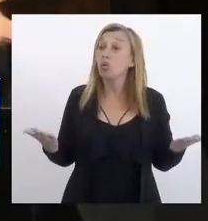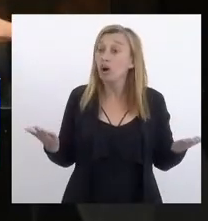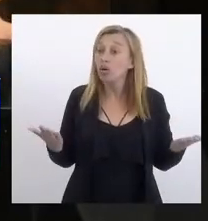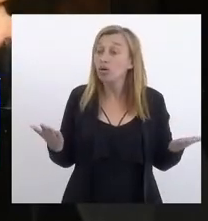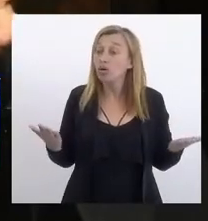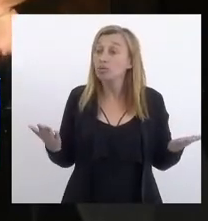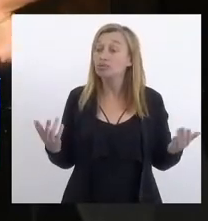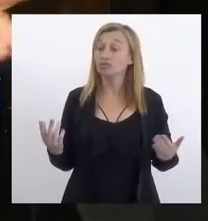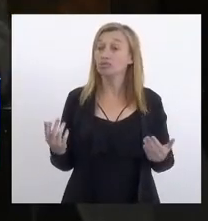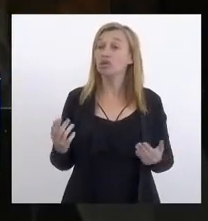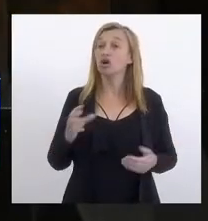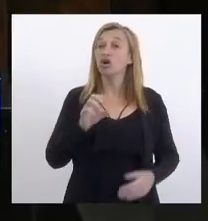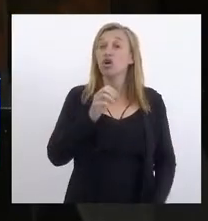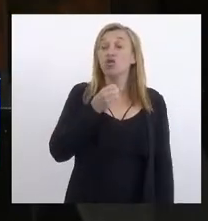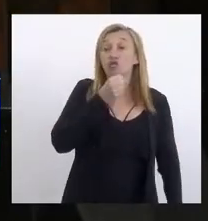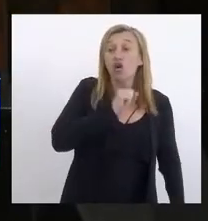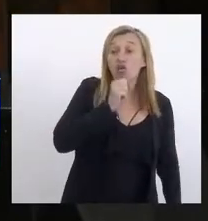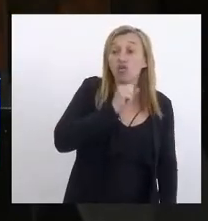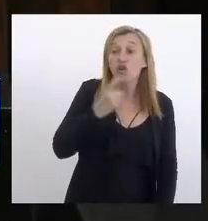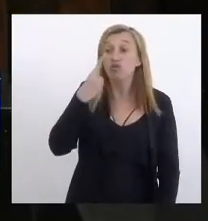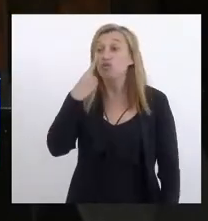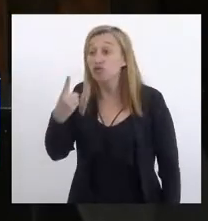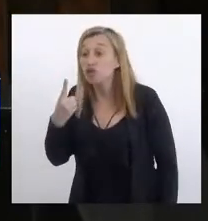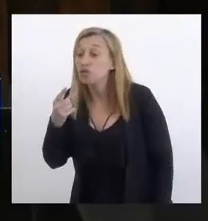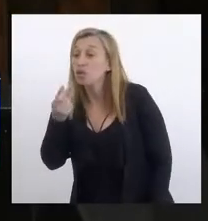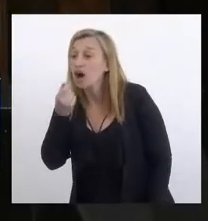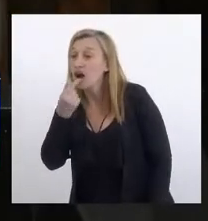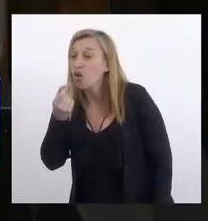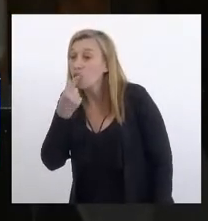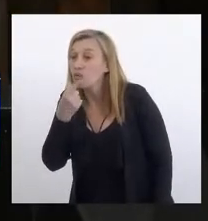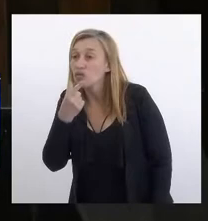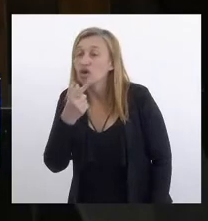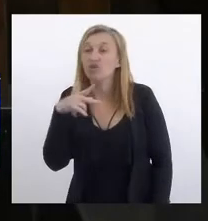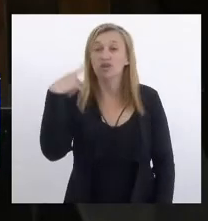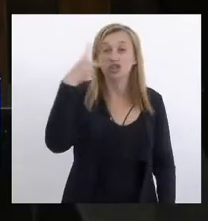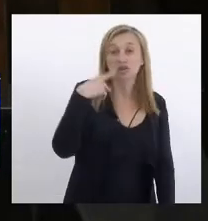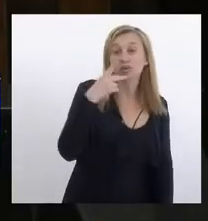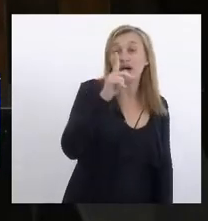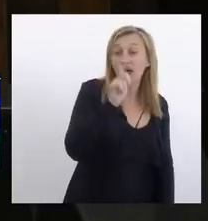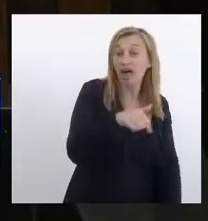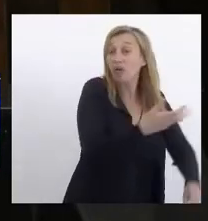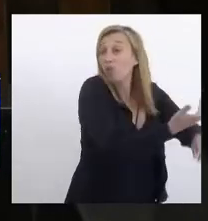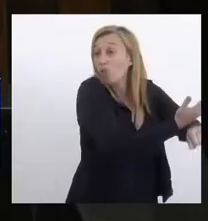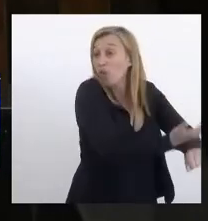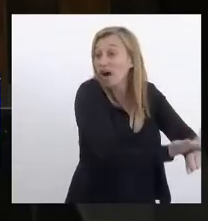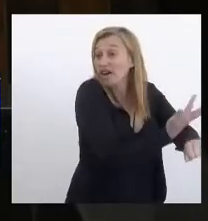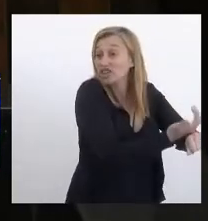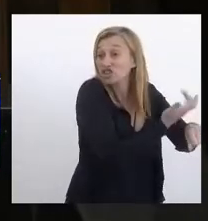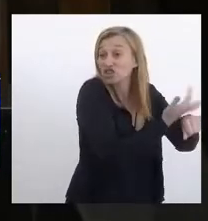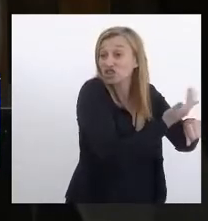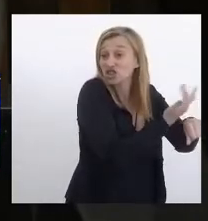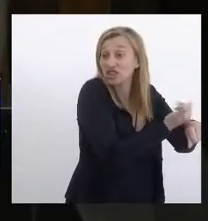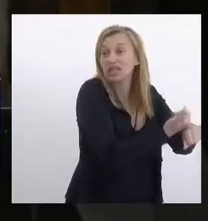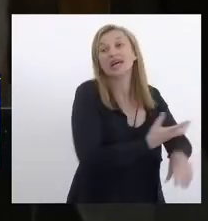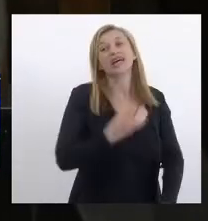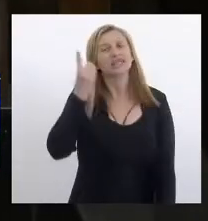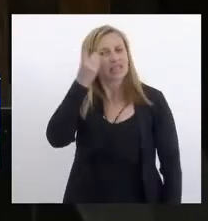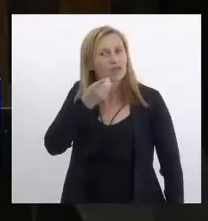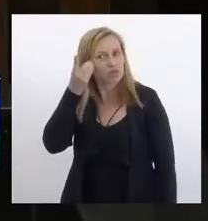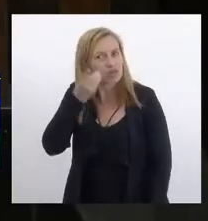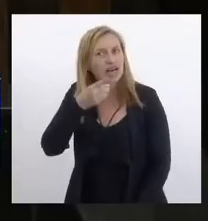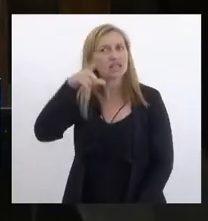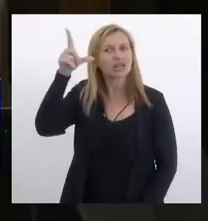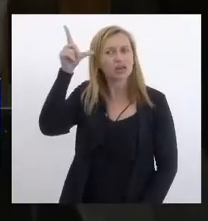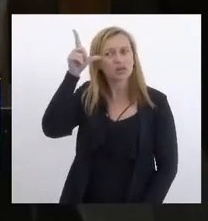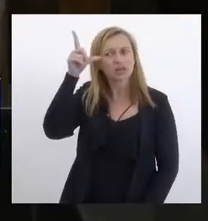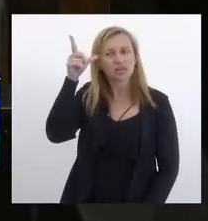Vovó viu a uva, o vestibular vai ser para o UERJ. Será, deputada Lucinha,